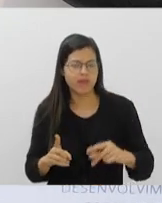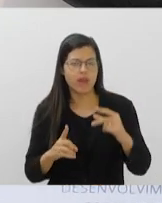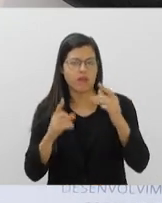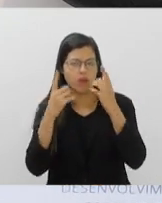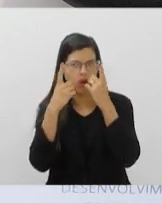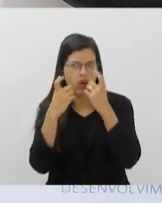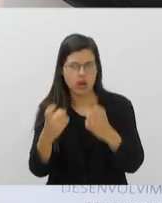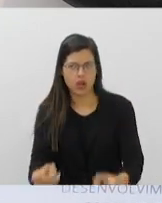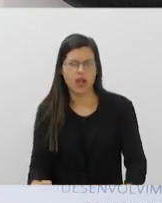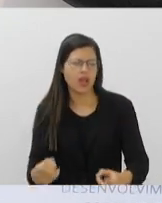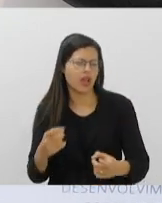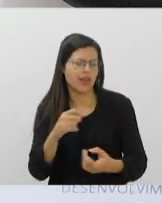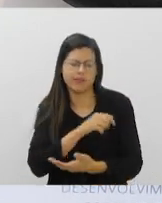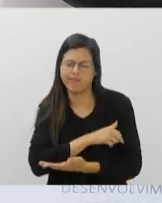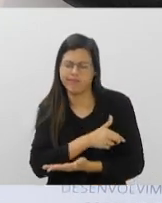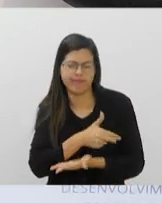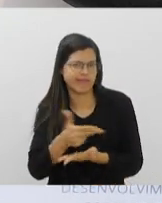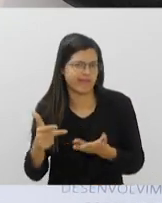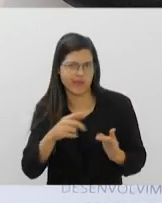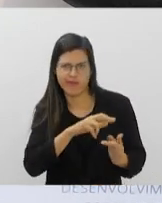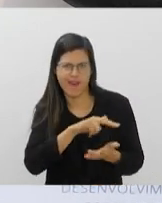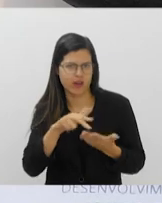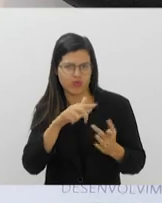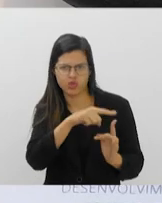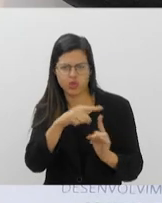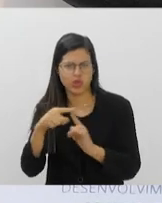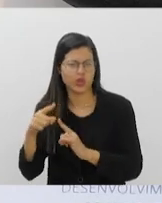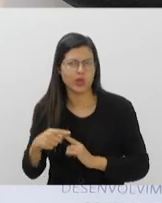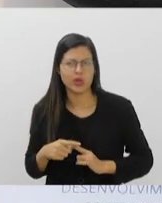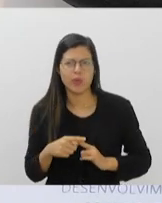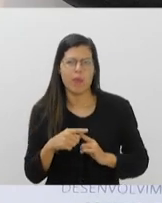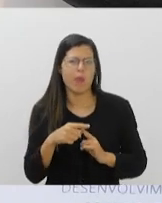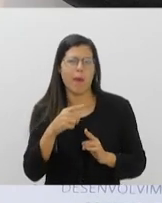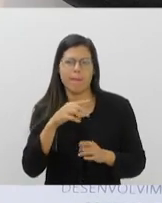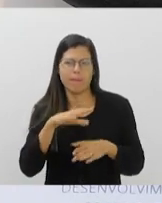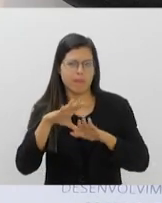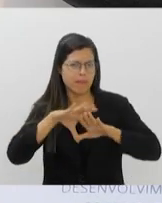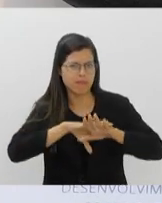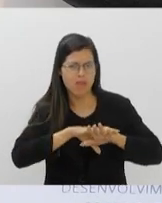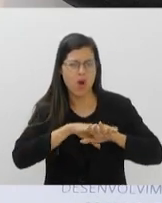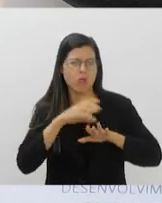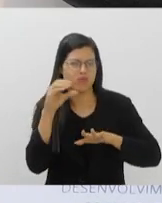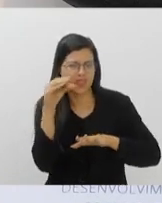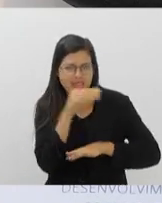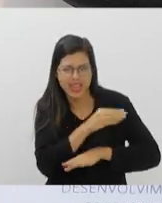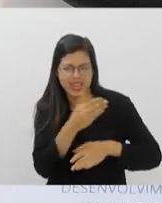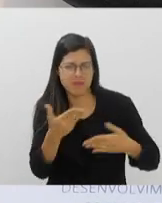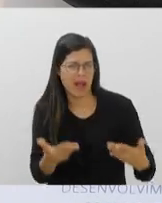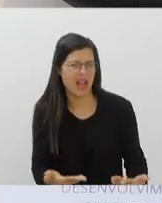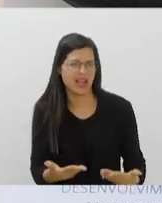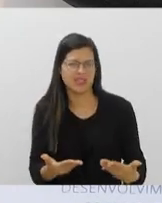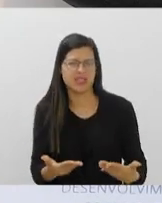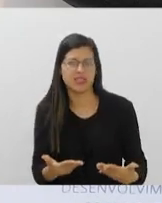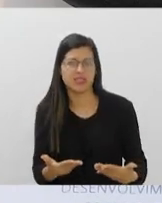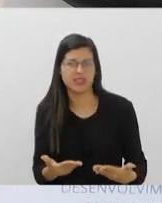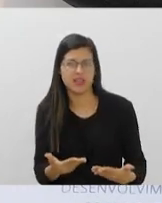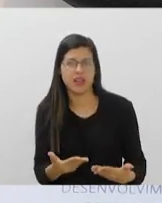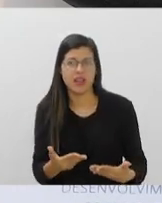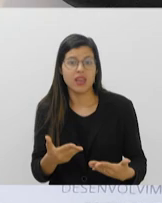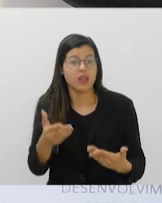mãozinha queimada frita na frigideira pezinho é posto na água quente e e a insistência da